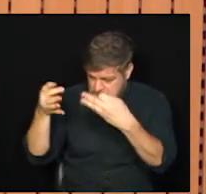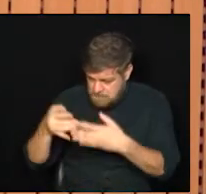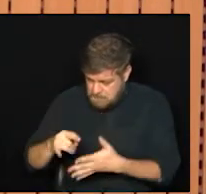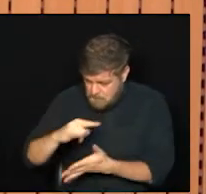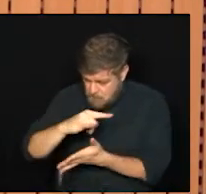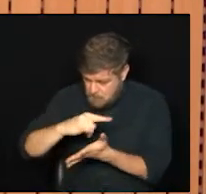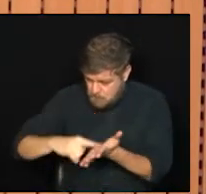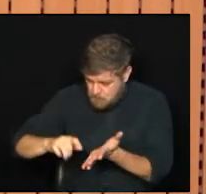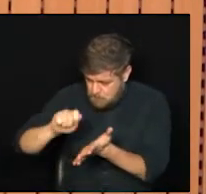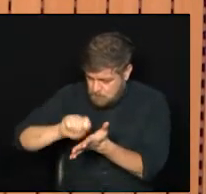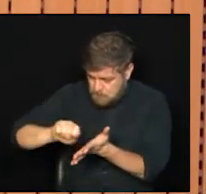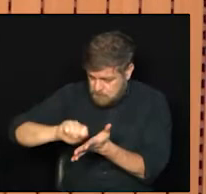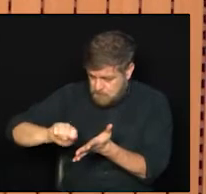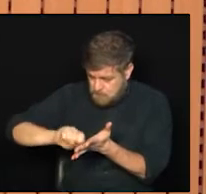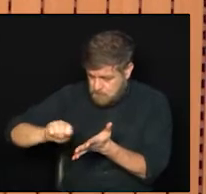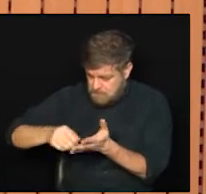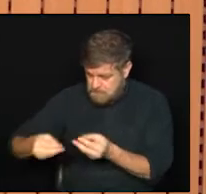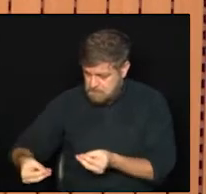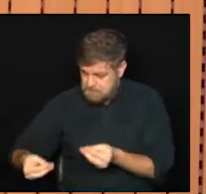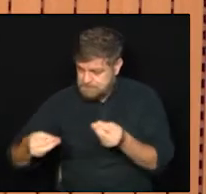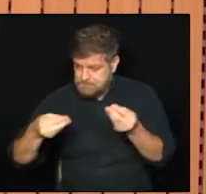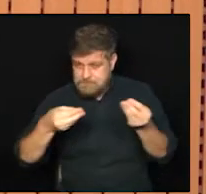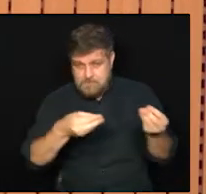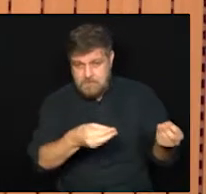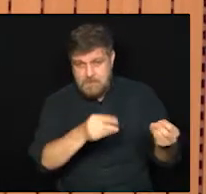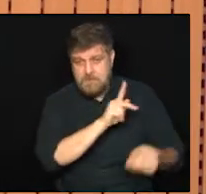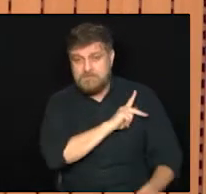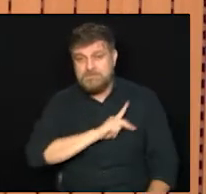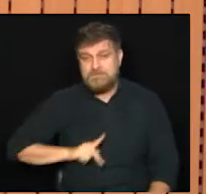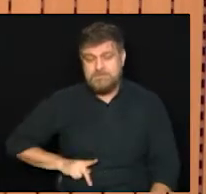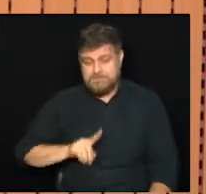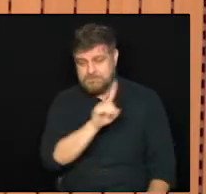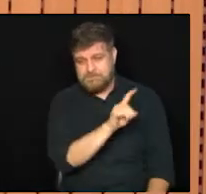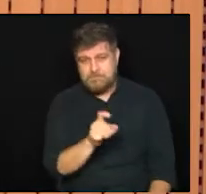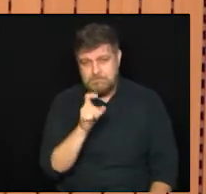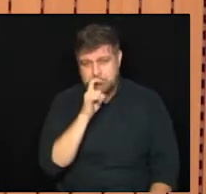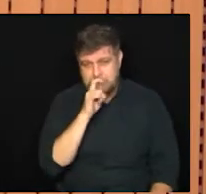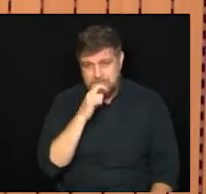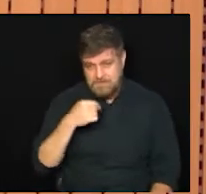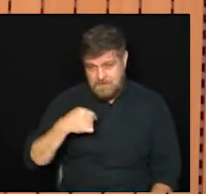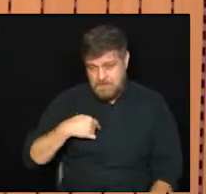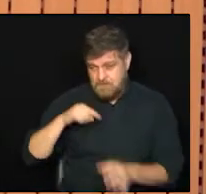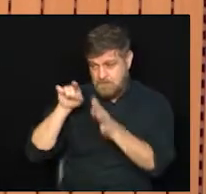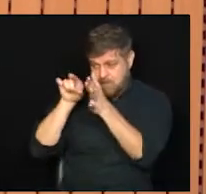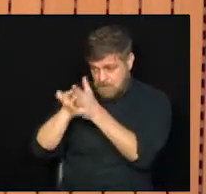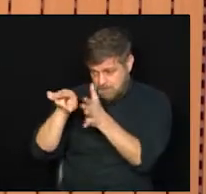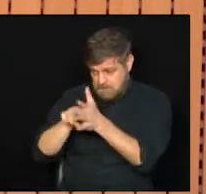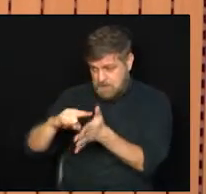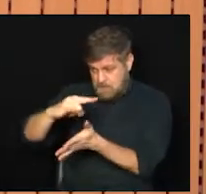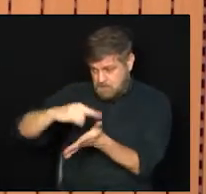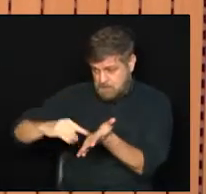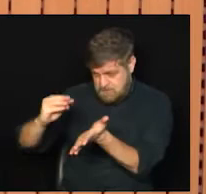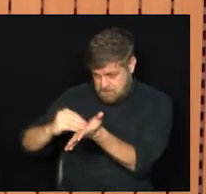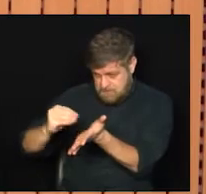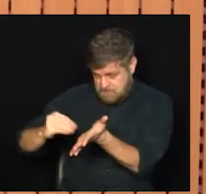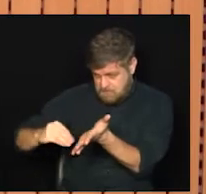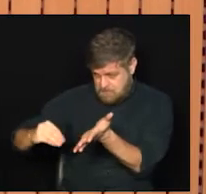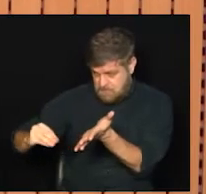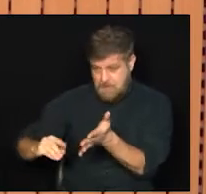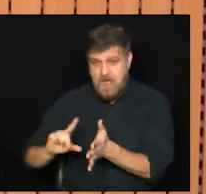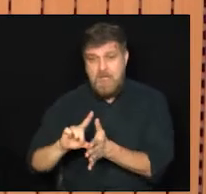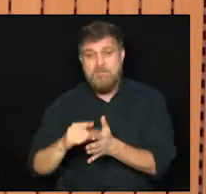formalizaram um documento. Se essas informações que eu vou perguntar já constarem desse documento, depois eu vou pedir